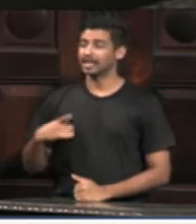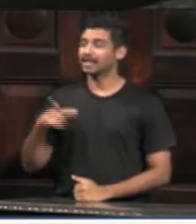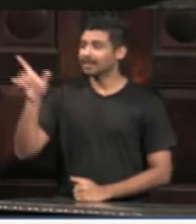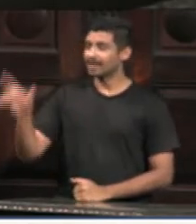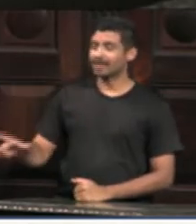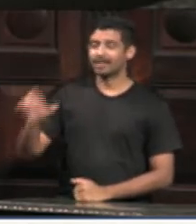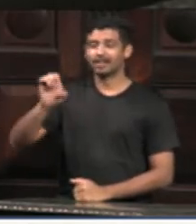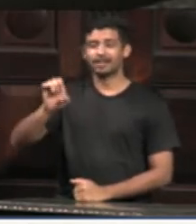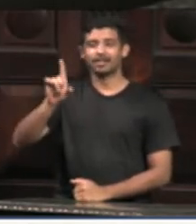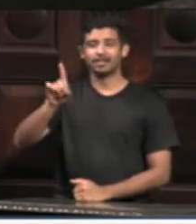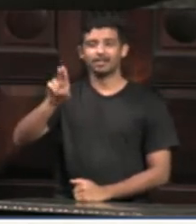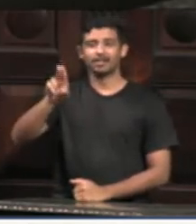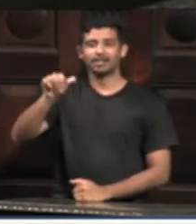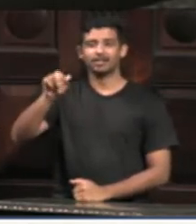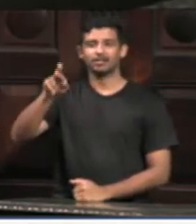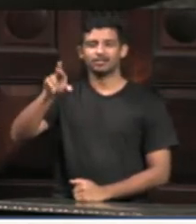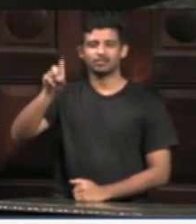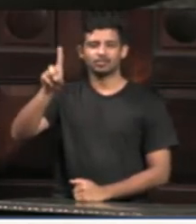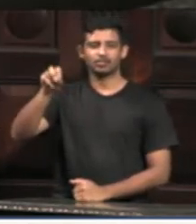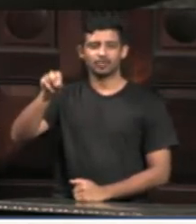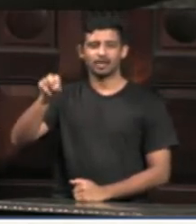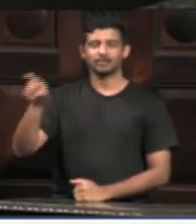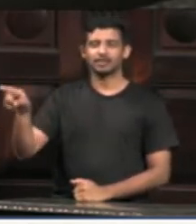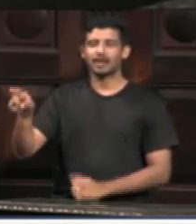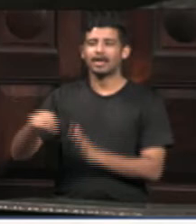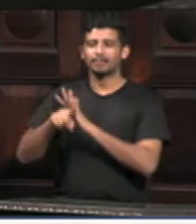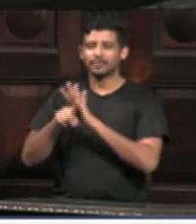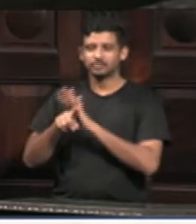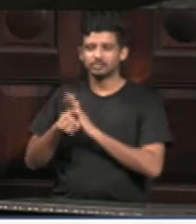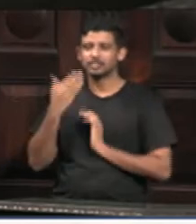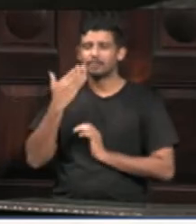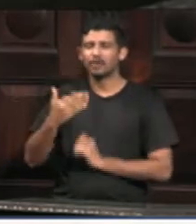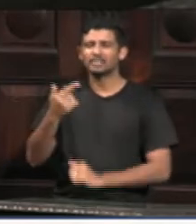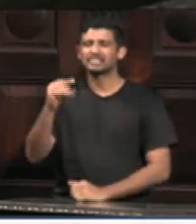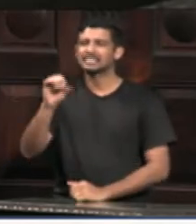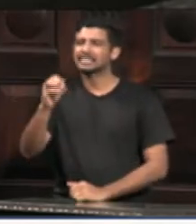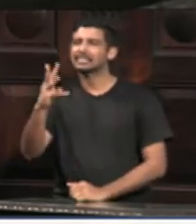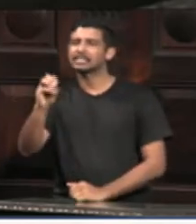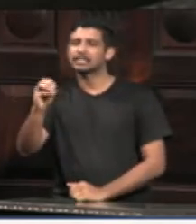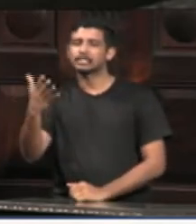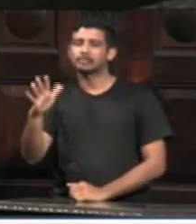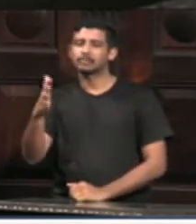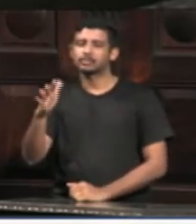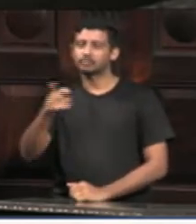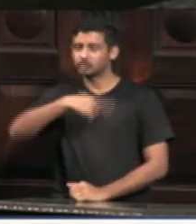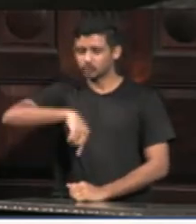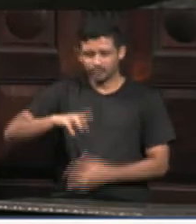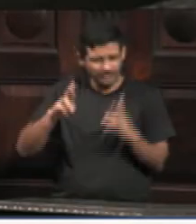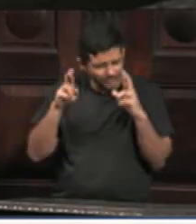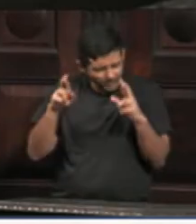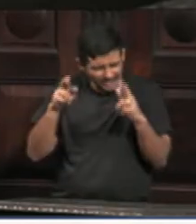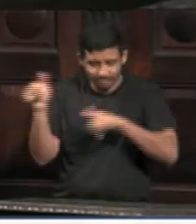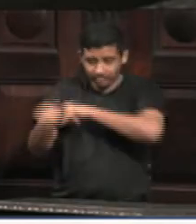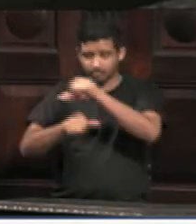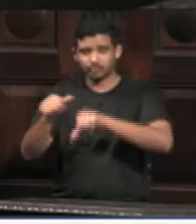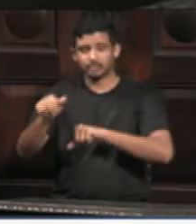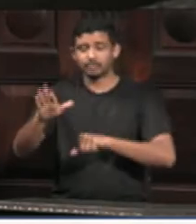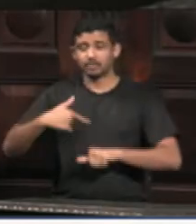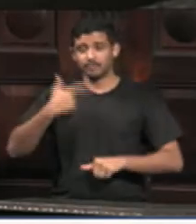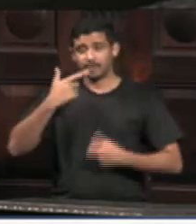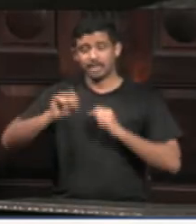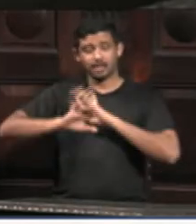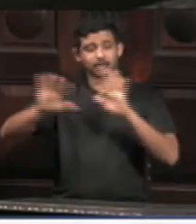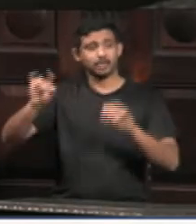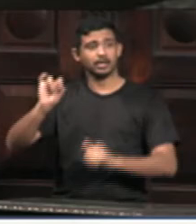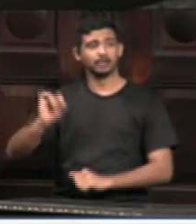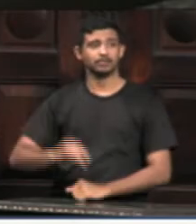saiu 70-30, hoje a gente já diminuiu demais essa diferença, tem muita esperança da gente virar, mas eu deixei claro aí, esse